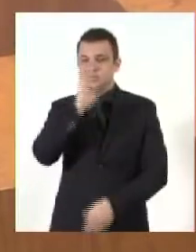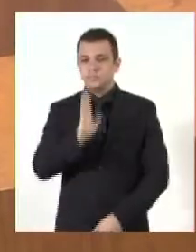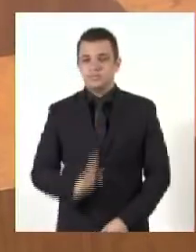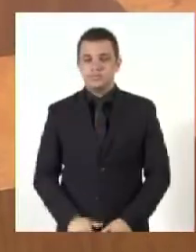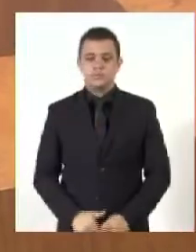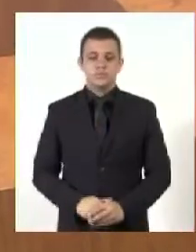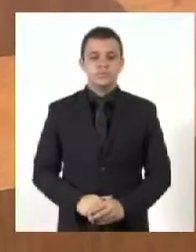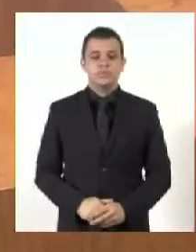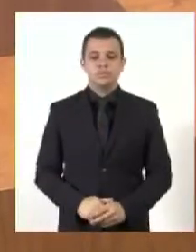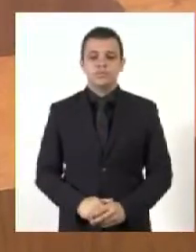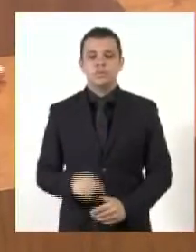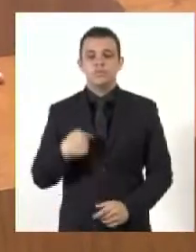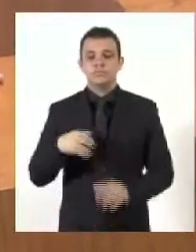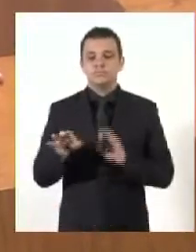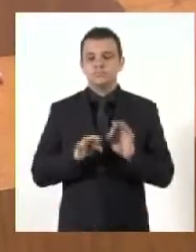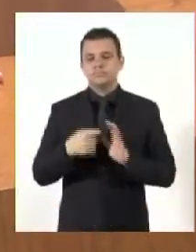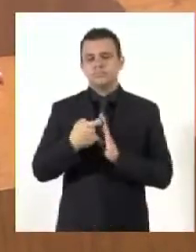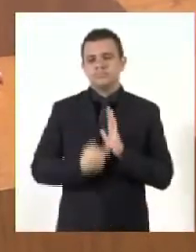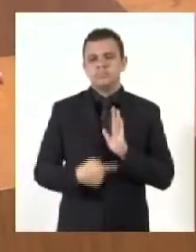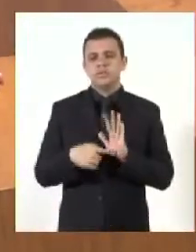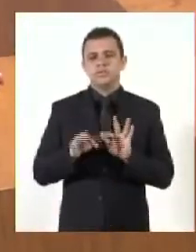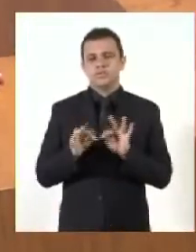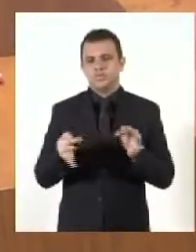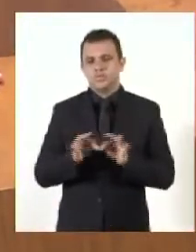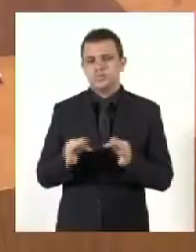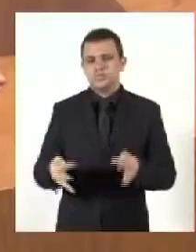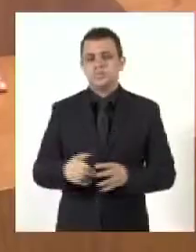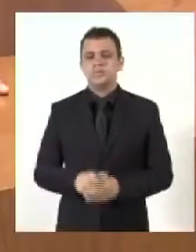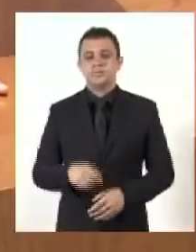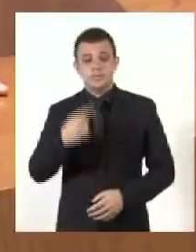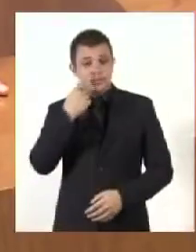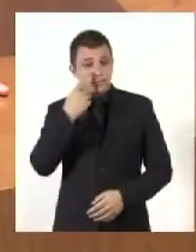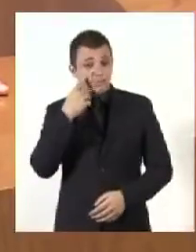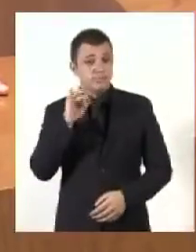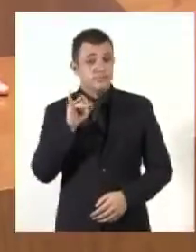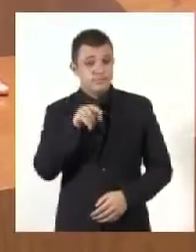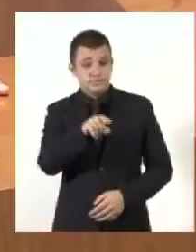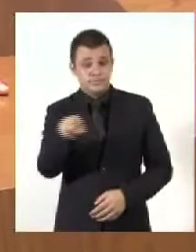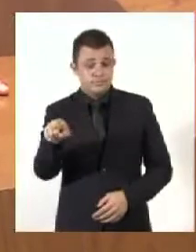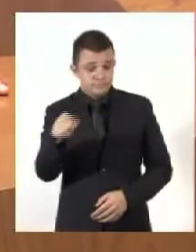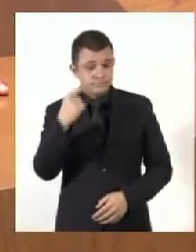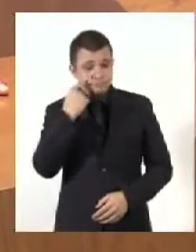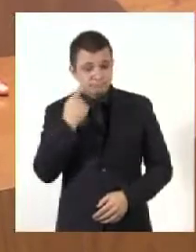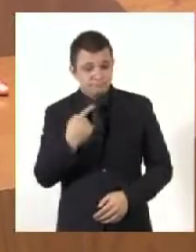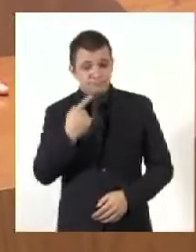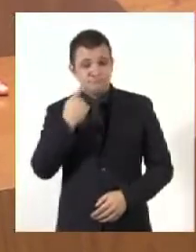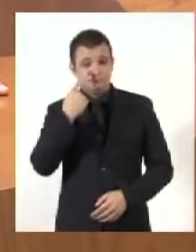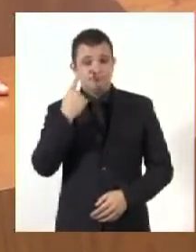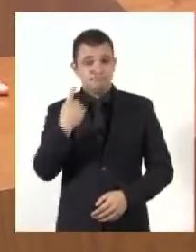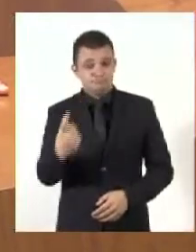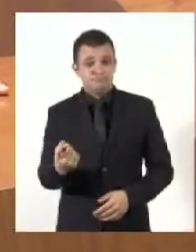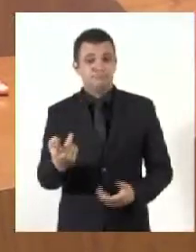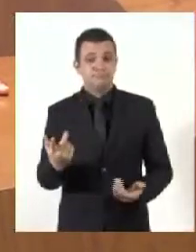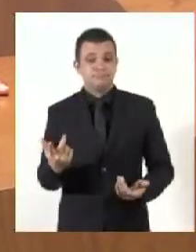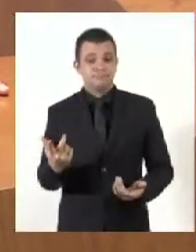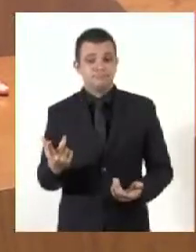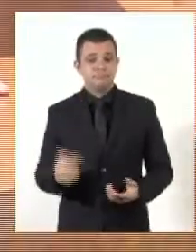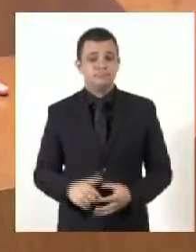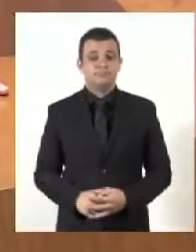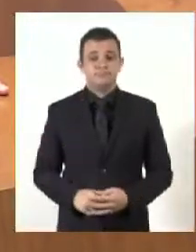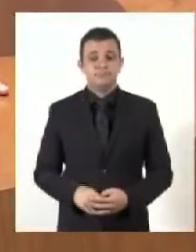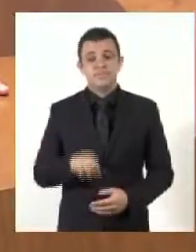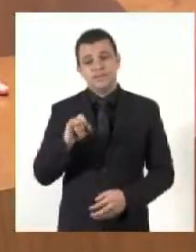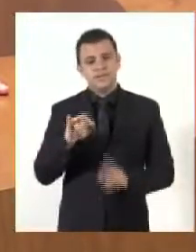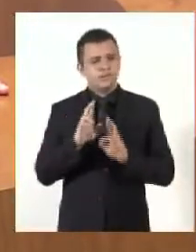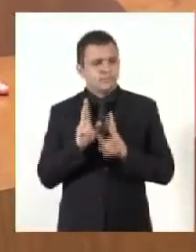Eu preparei um textinho simples e ver se vocês acham alguma coisa, deputado Souza Neto,